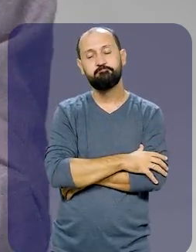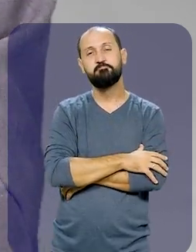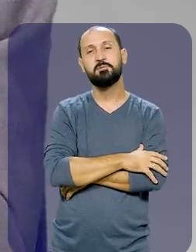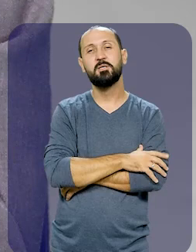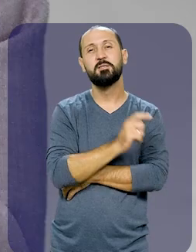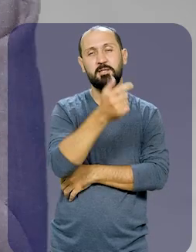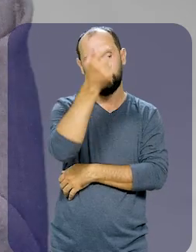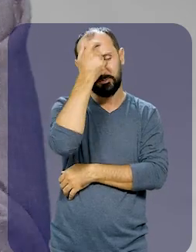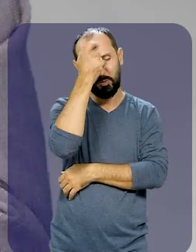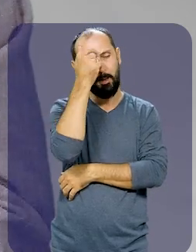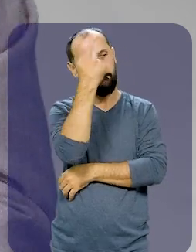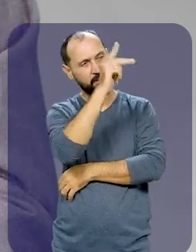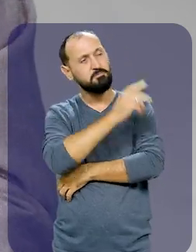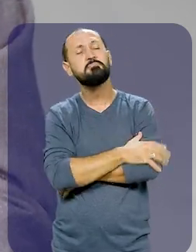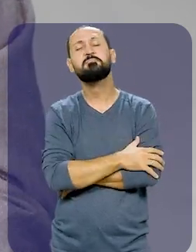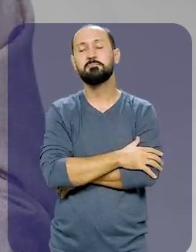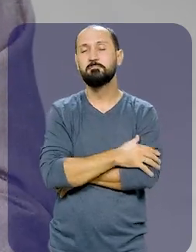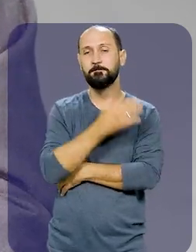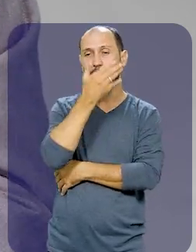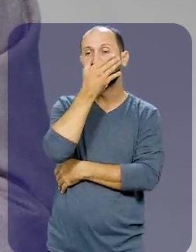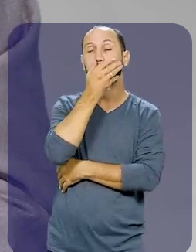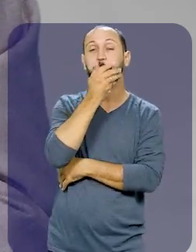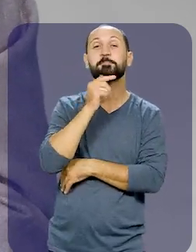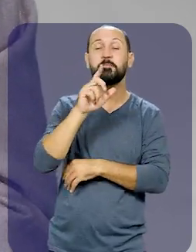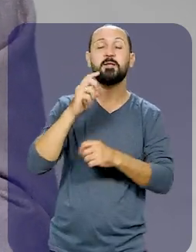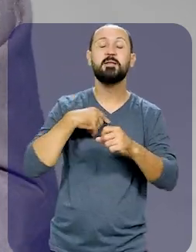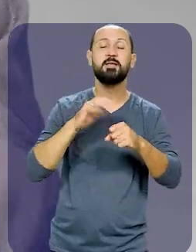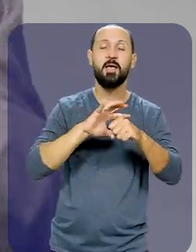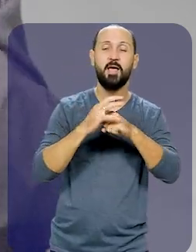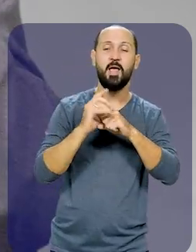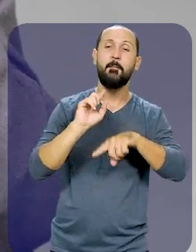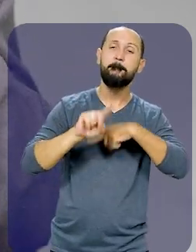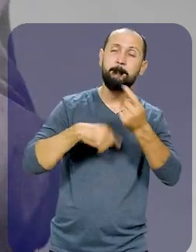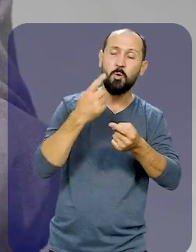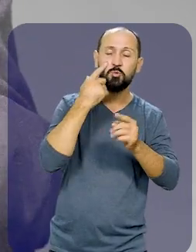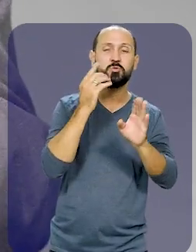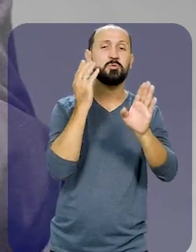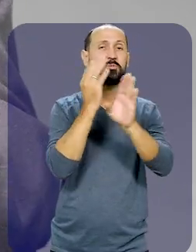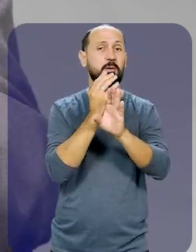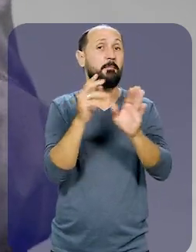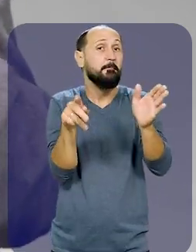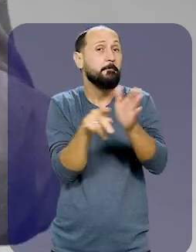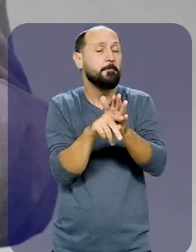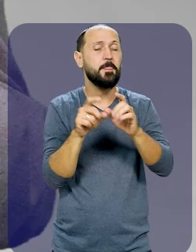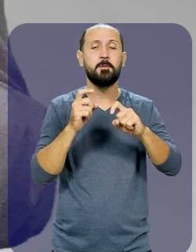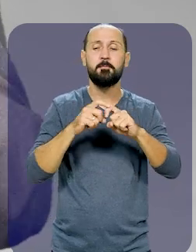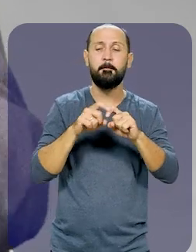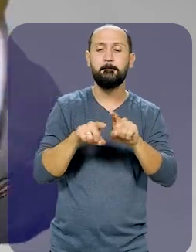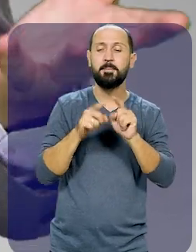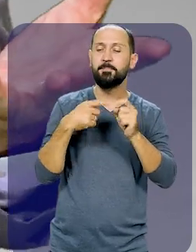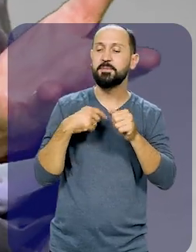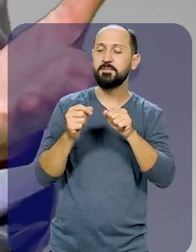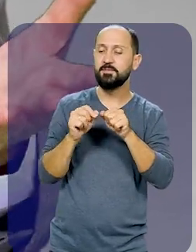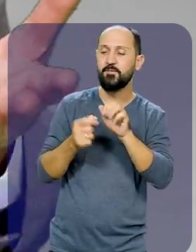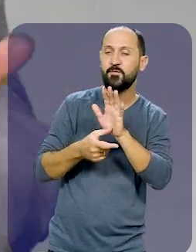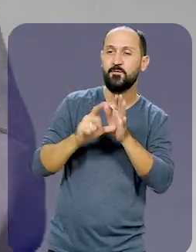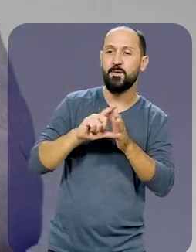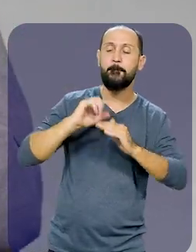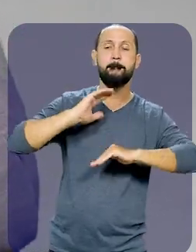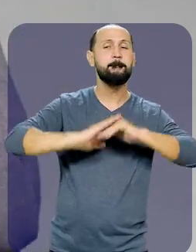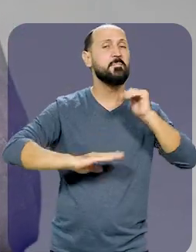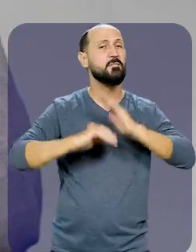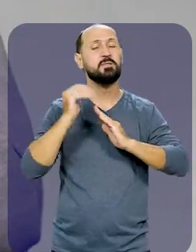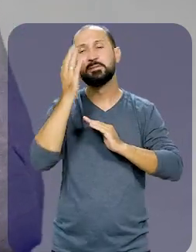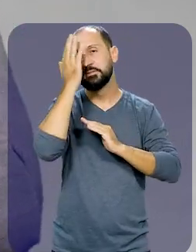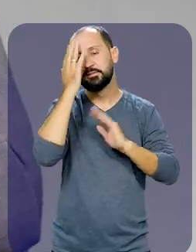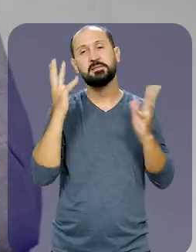da sua cabeça. E é pós-Covid. É um diagnóstico clínico, mas tem que ser feito por profissionais